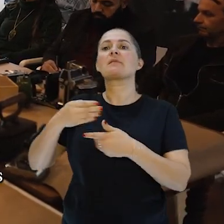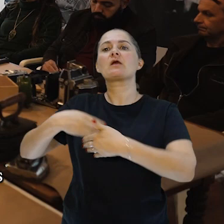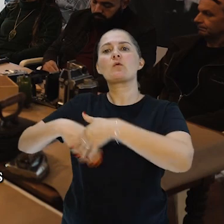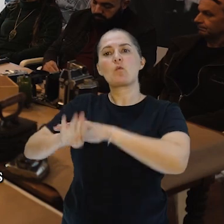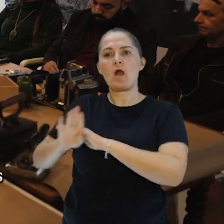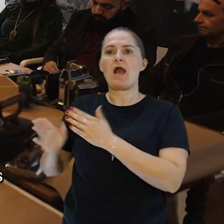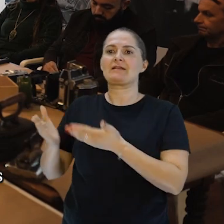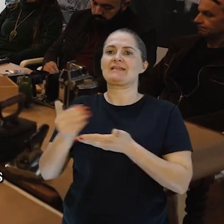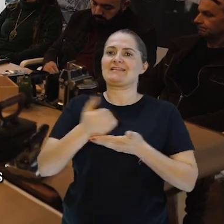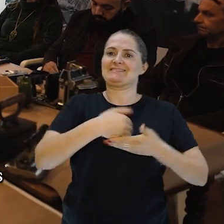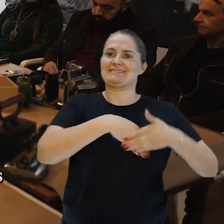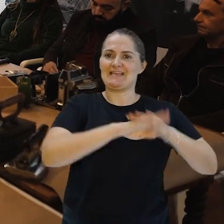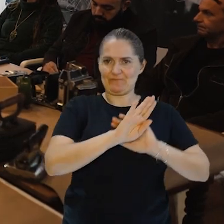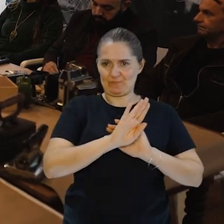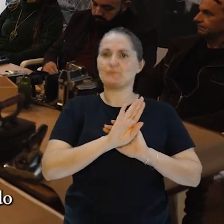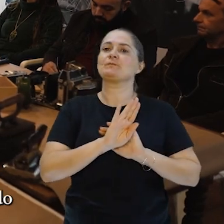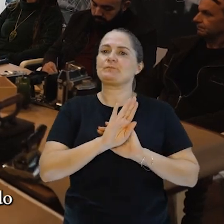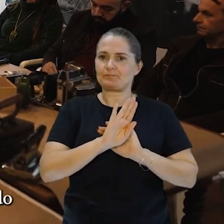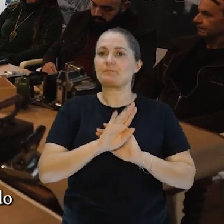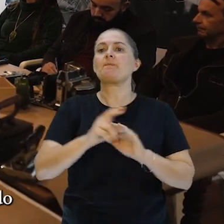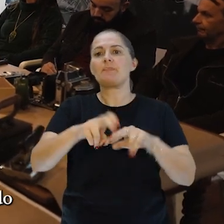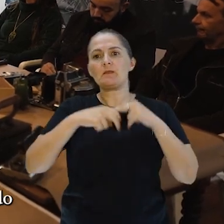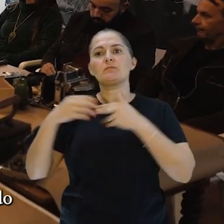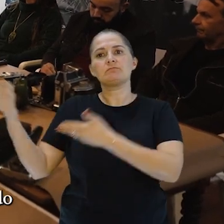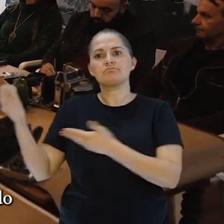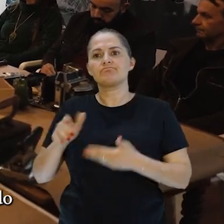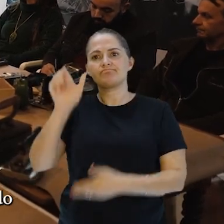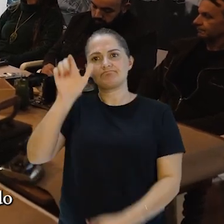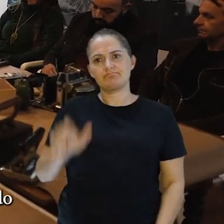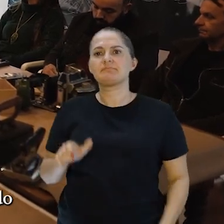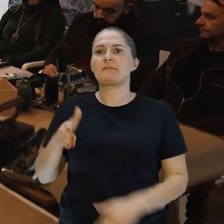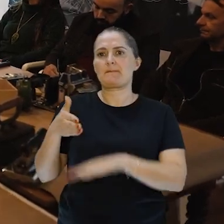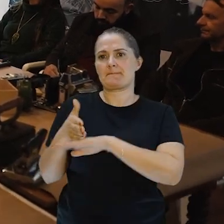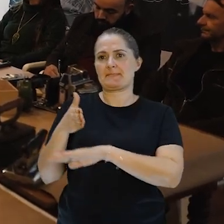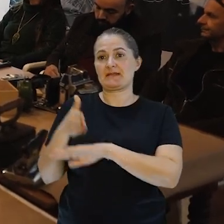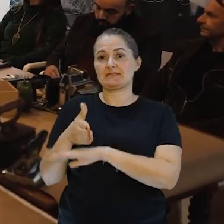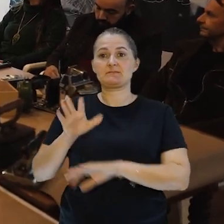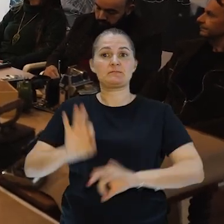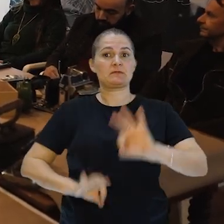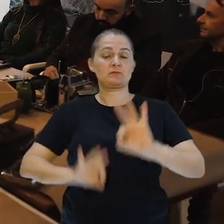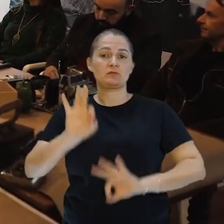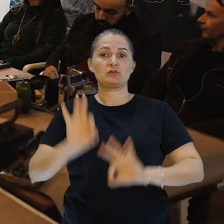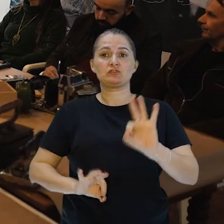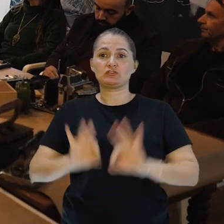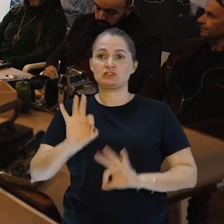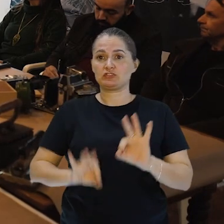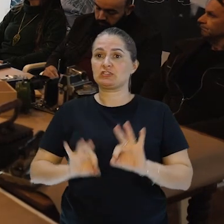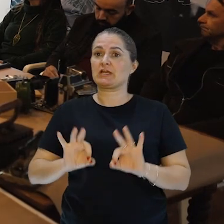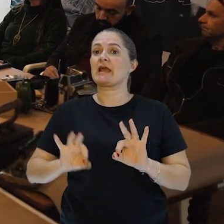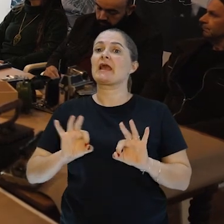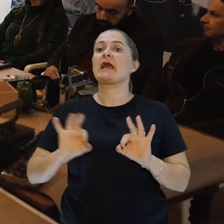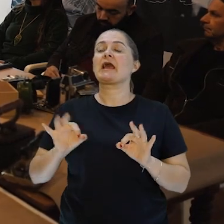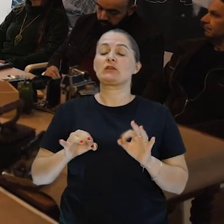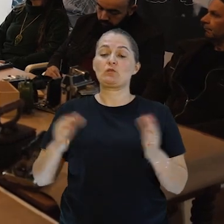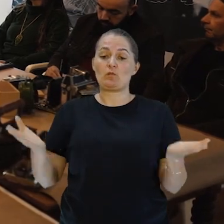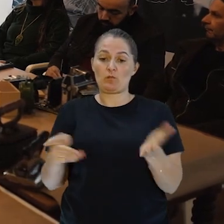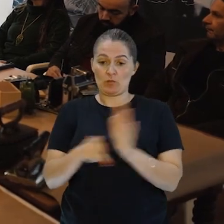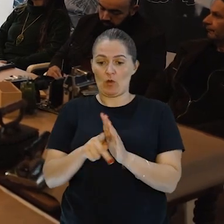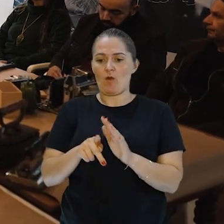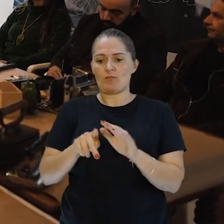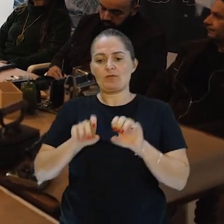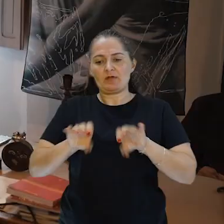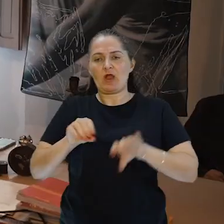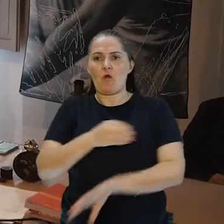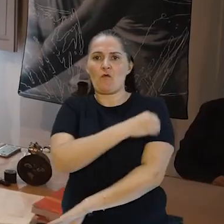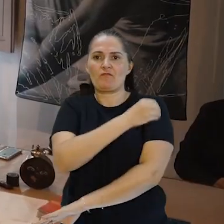e acondicionamento de acervos. Então, por isso que eu convidei o Fernando para participar aqui do projeto, para ministrar a oficina no